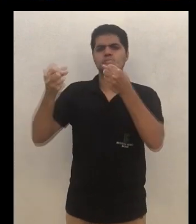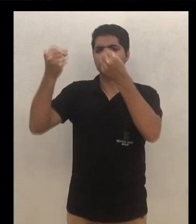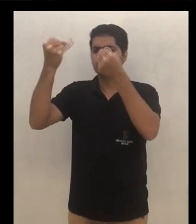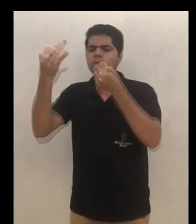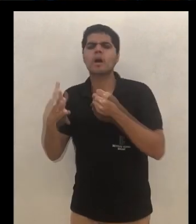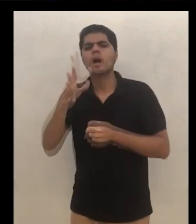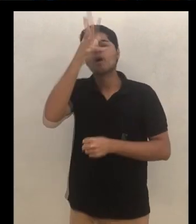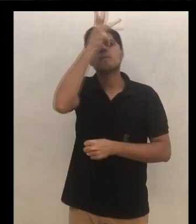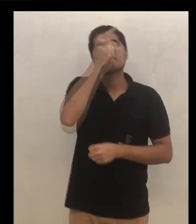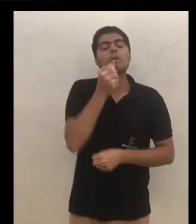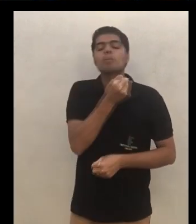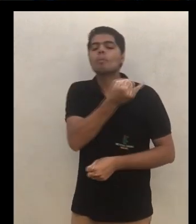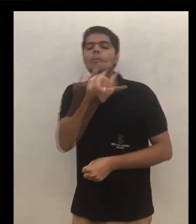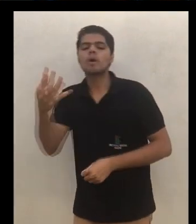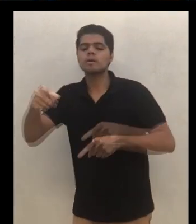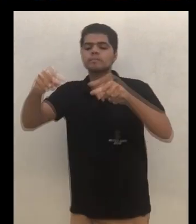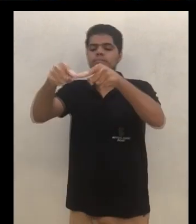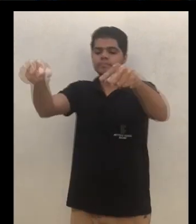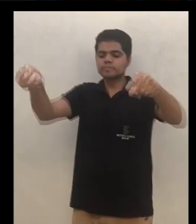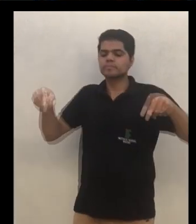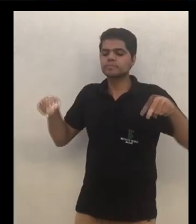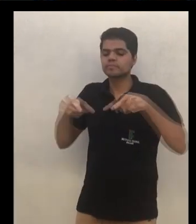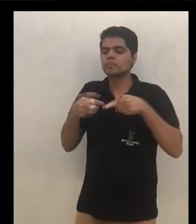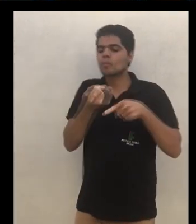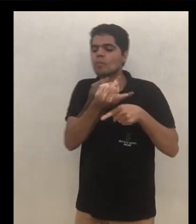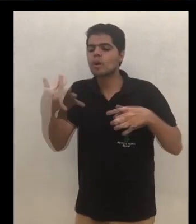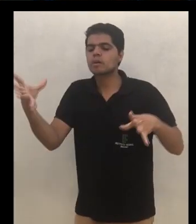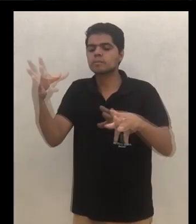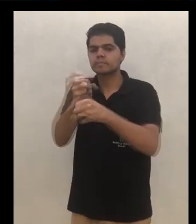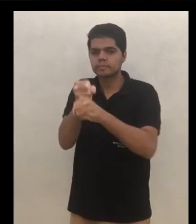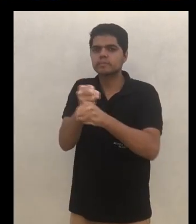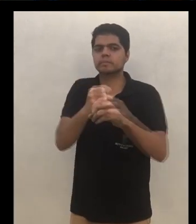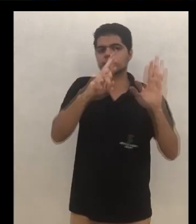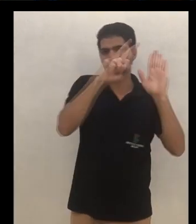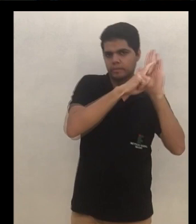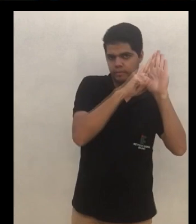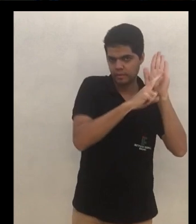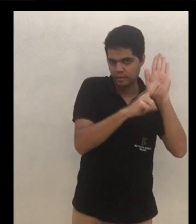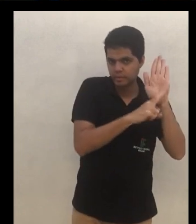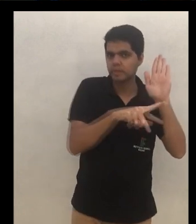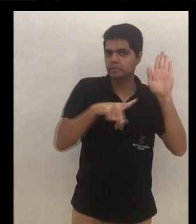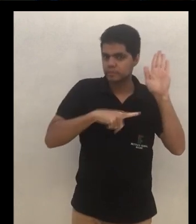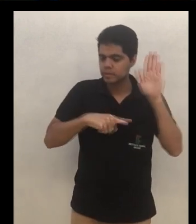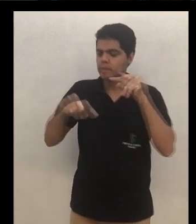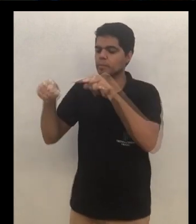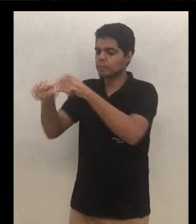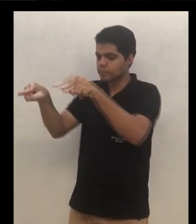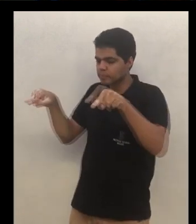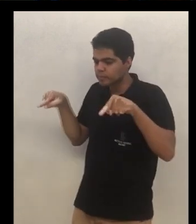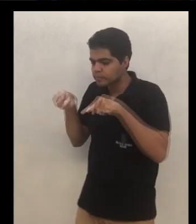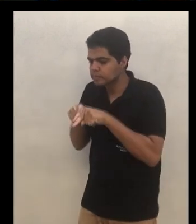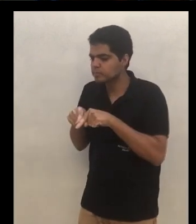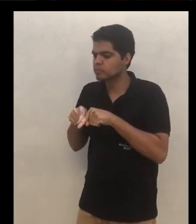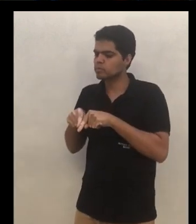quantidade de aves por metro quadrado está dentro do regulamento. Lembrando que os ninhos é uma boca para 4 a 5 aves,